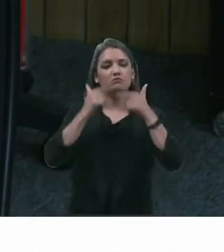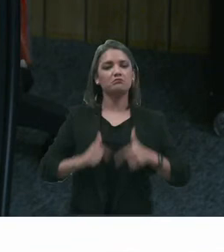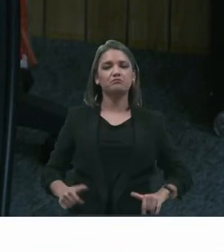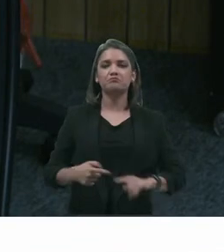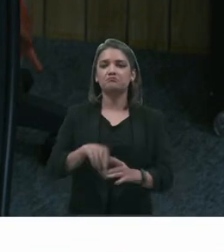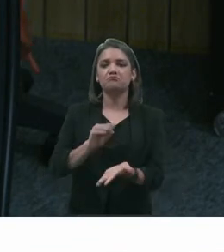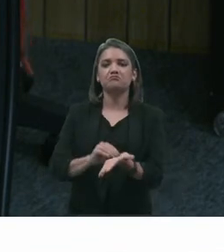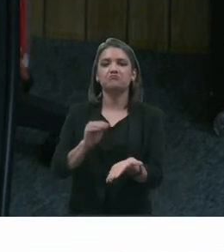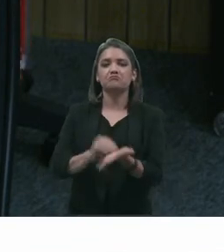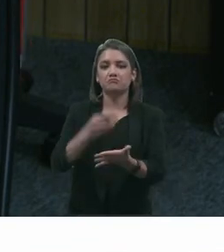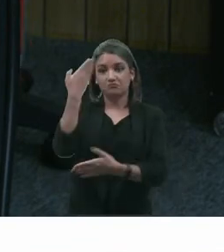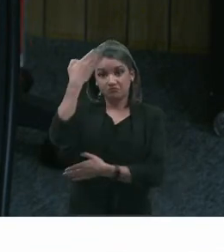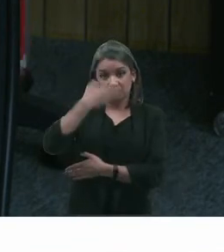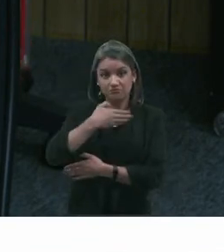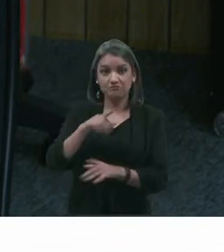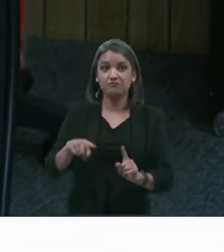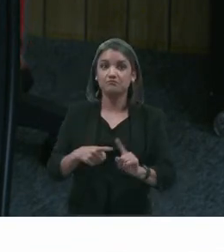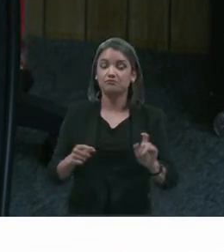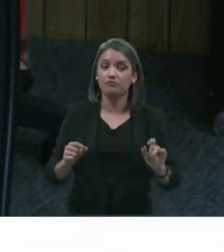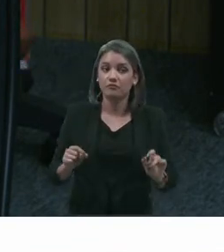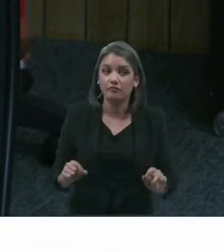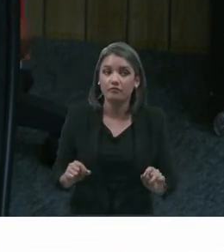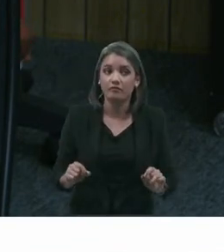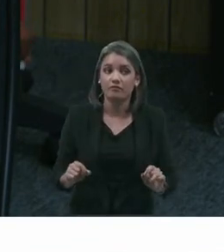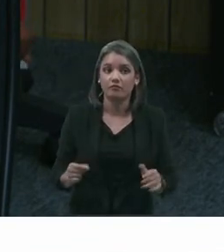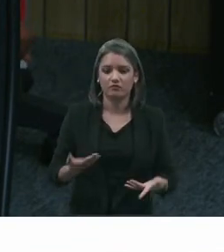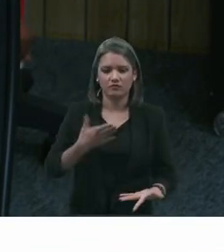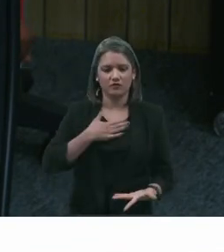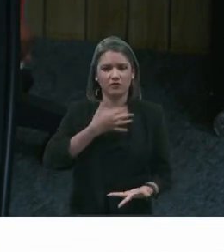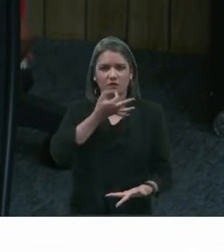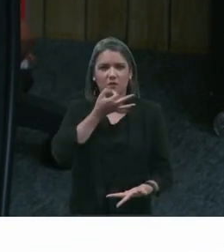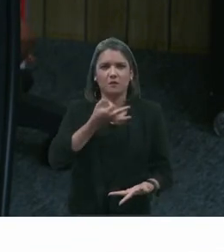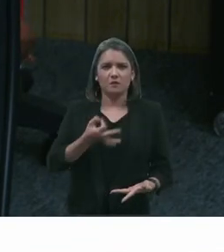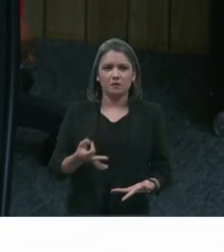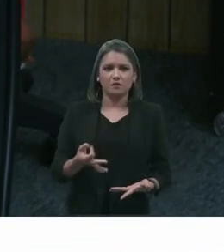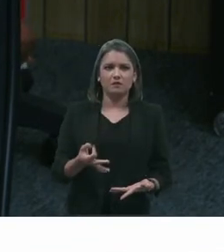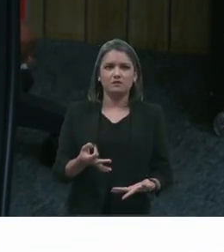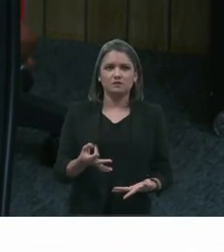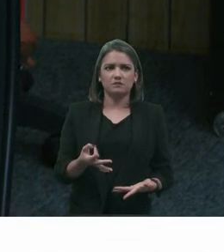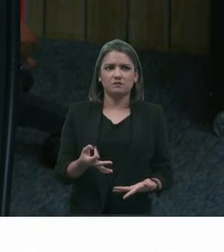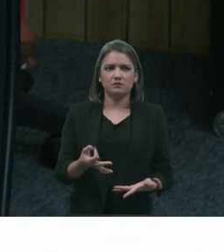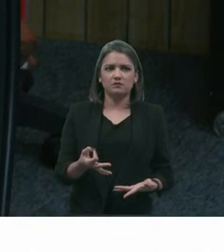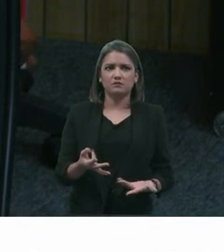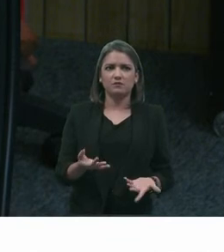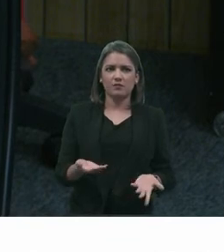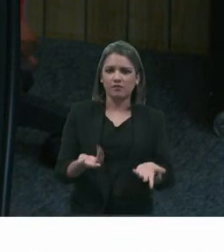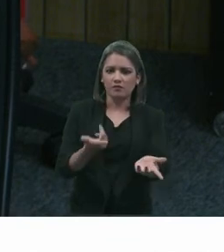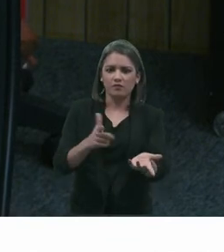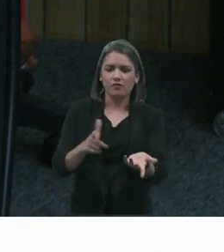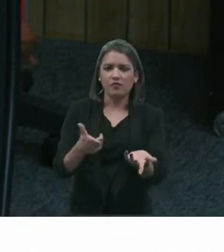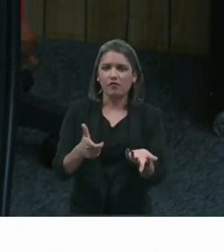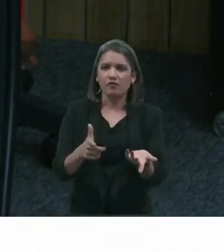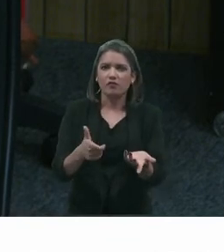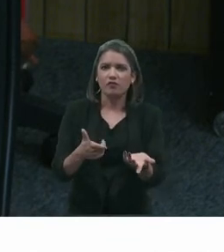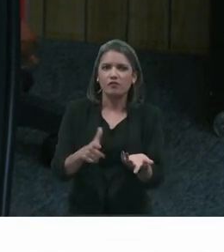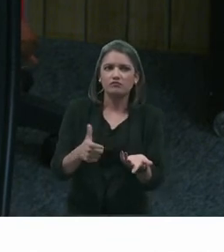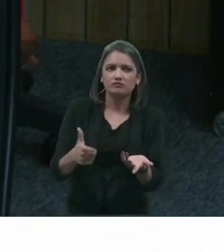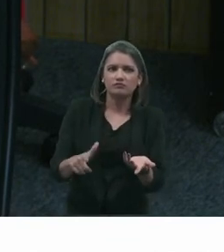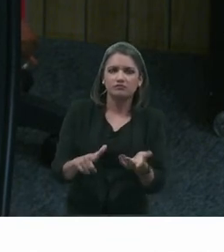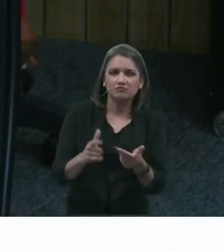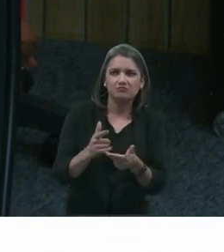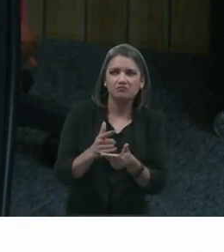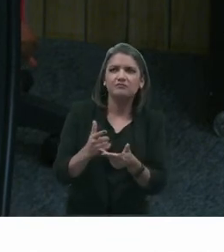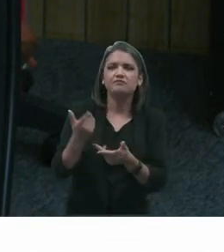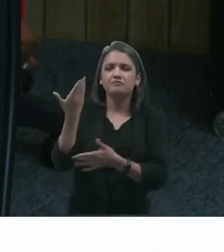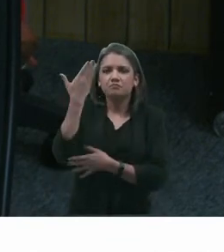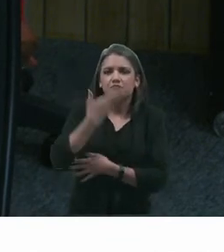provas. A meu juízo, não atingindo a negativa da autoria ou inexistência do fato, não me parece